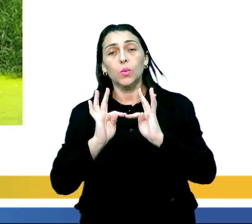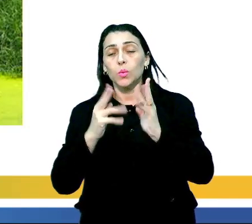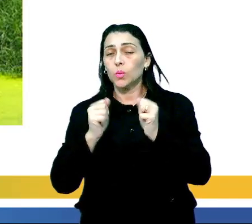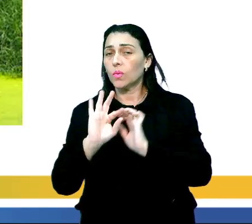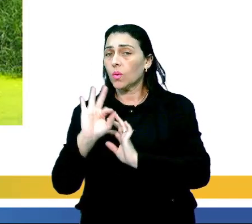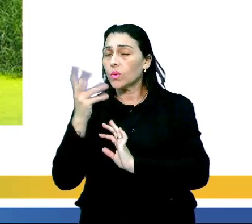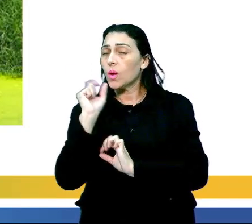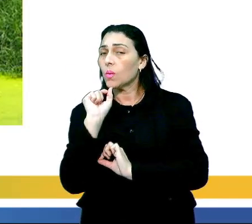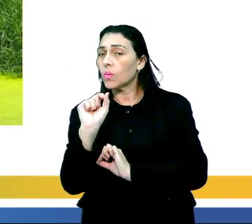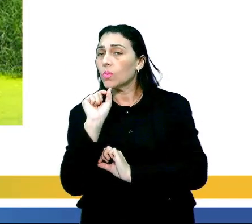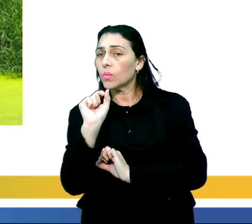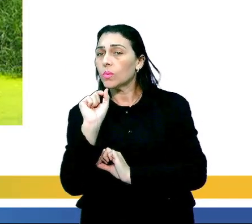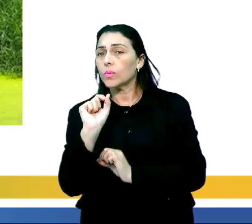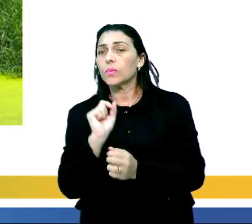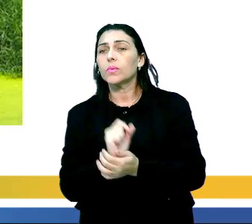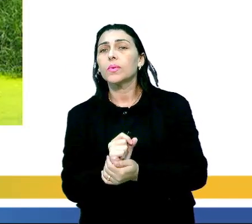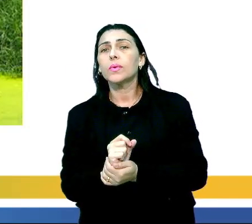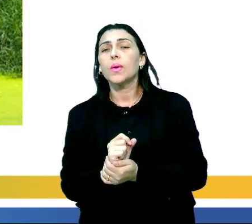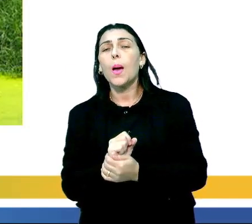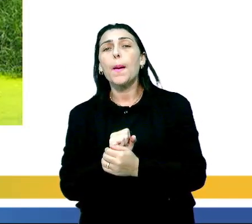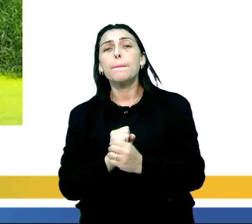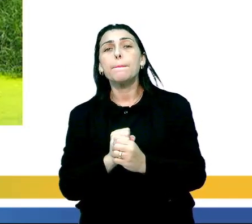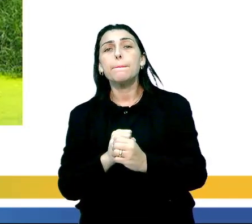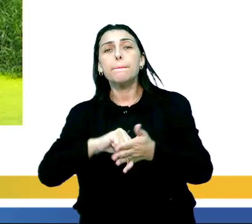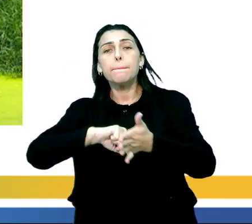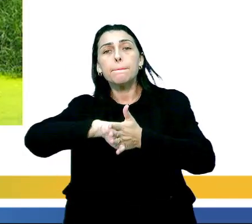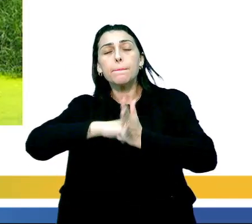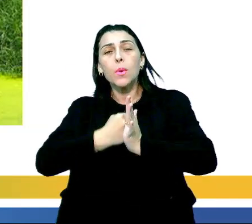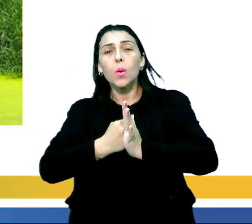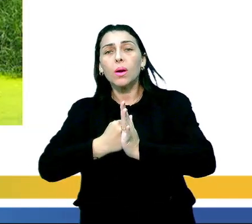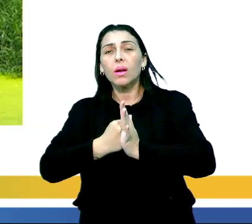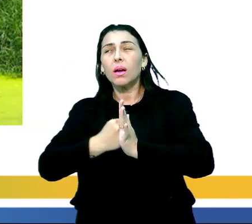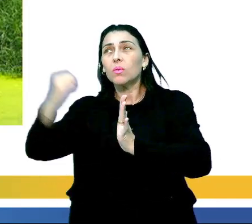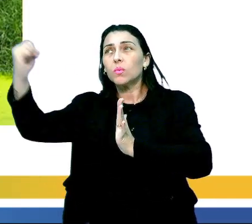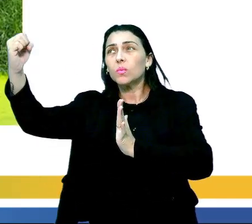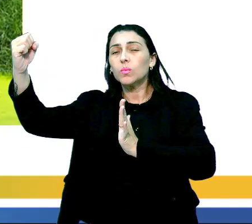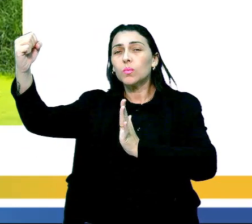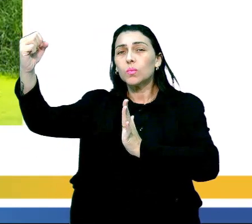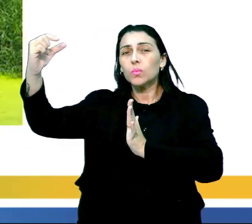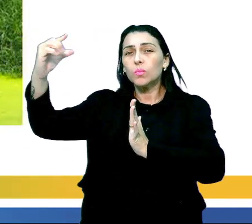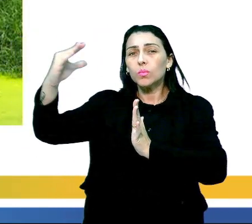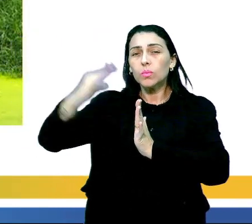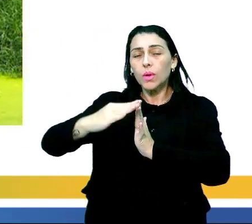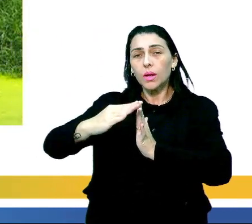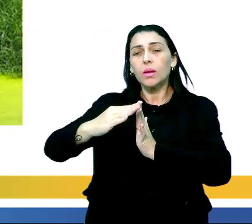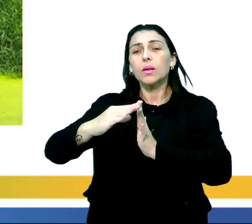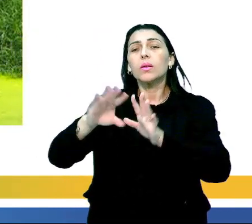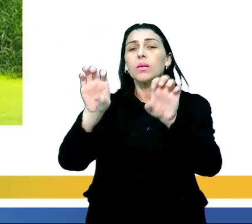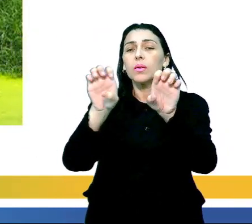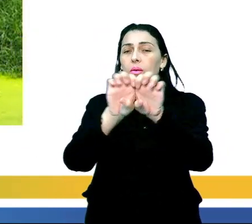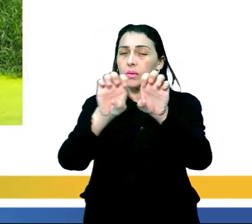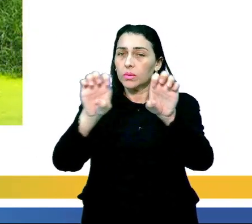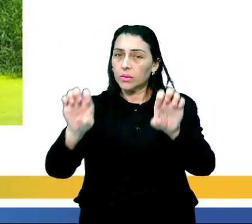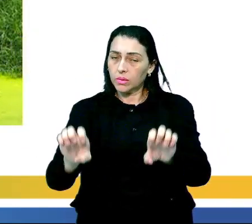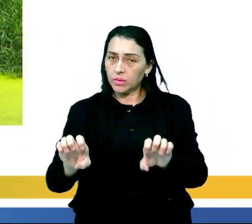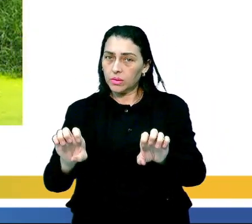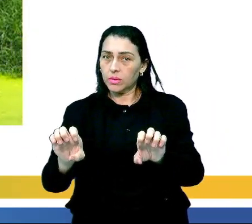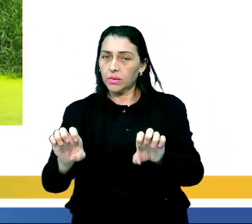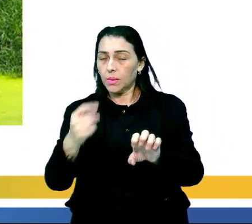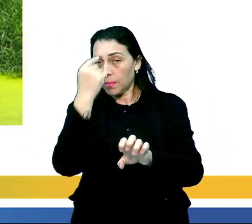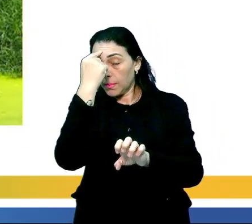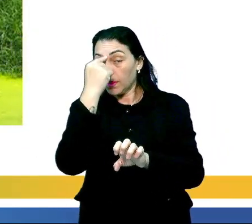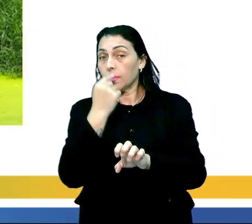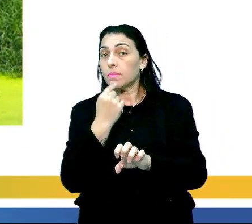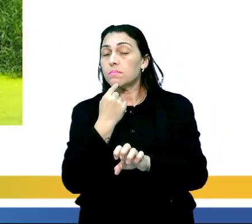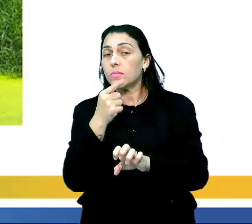provocar o que a gente chama de bloqueio da entrada da luz. Então, a gente pega o esqueminha, vem aqui para a